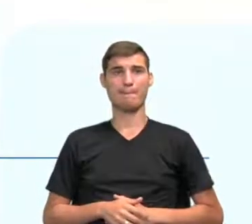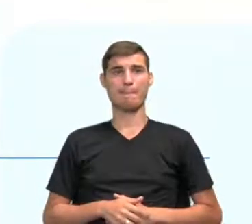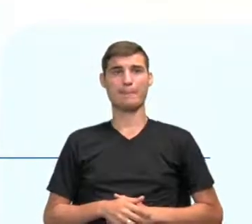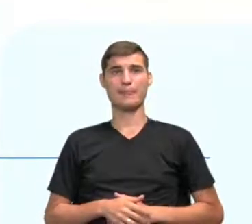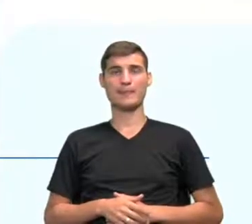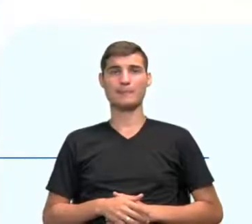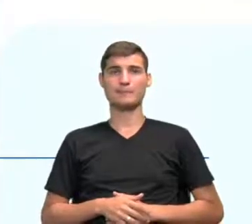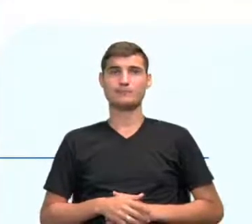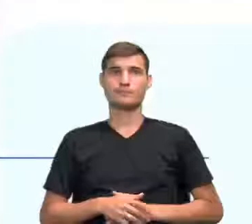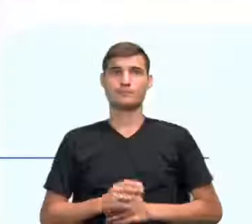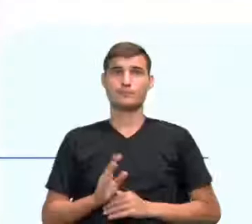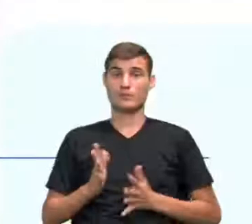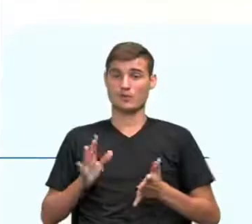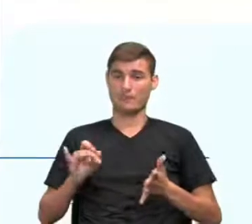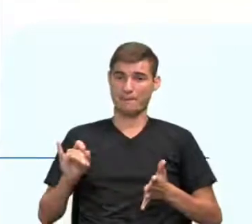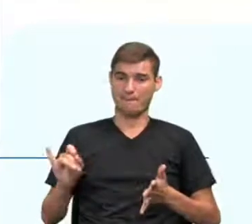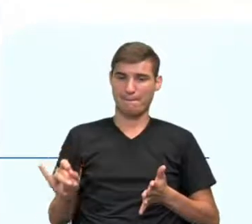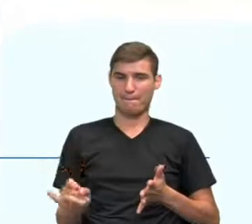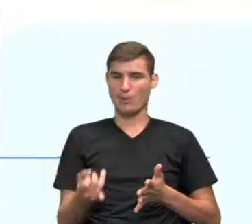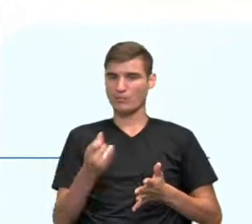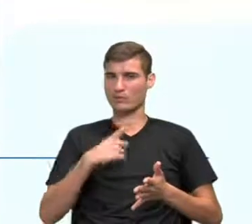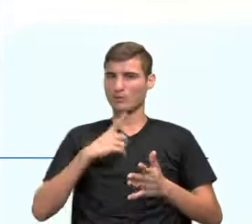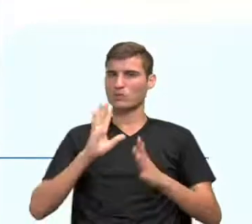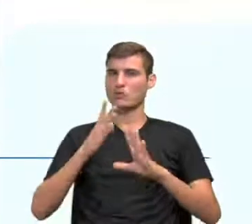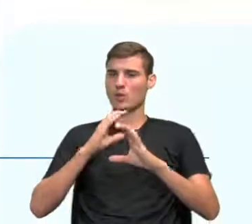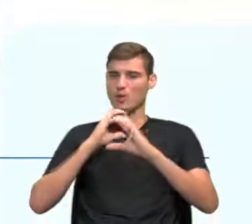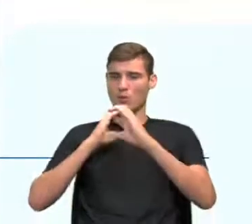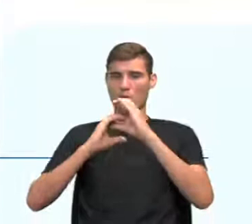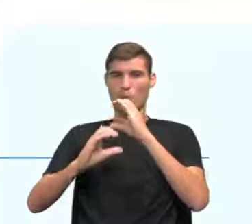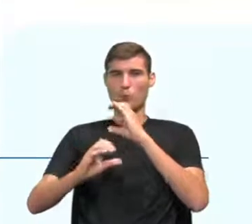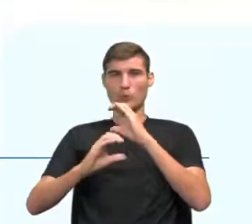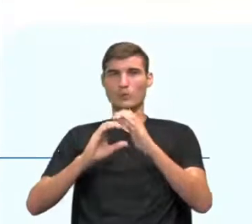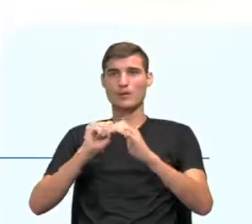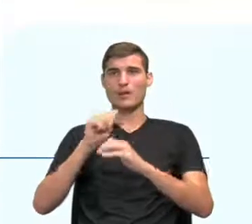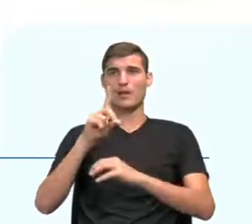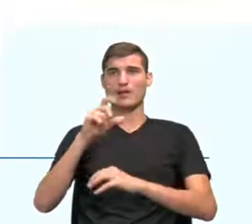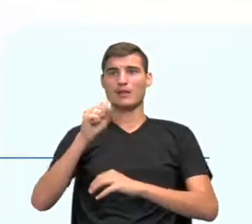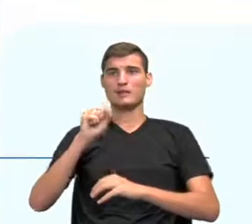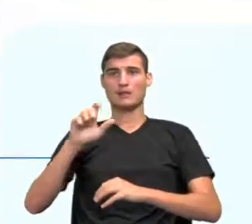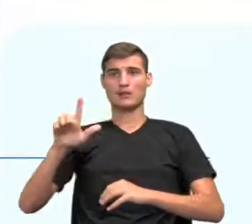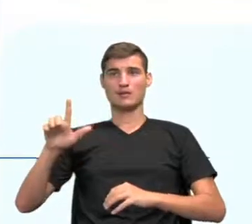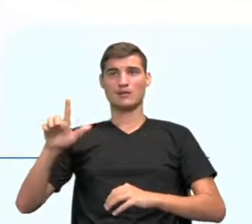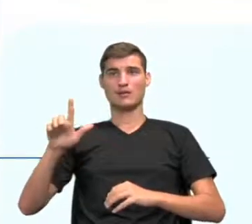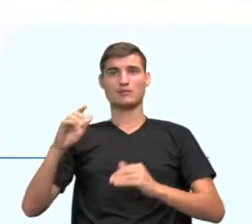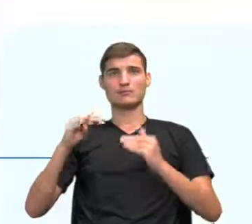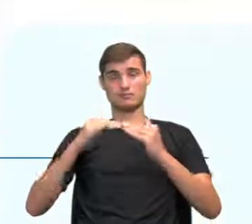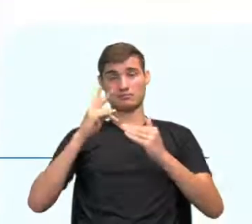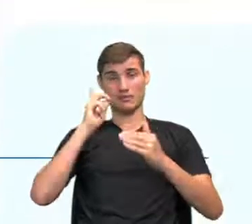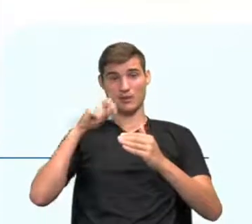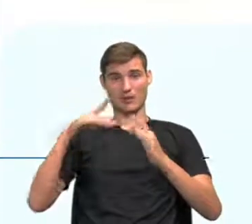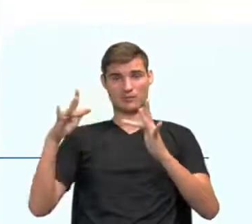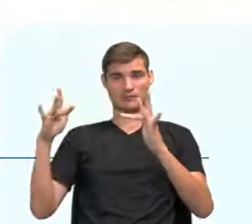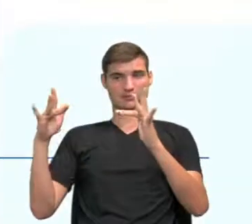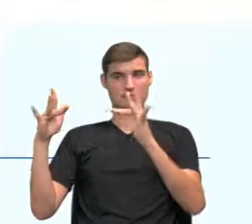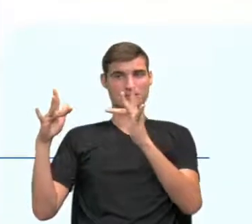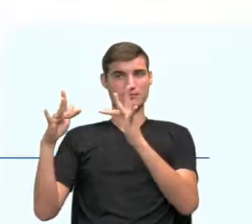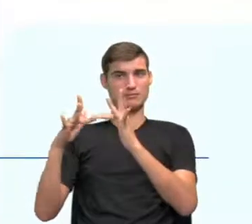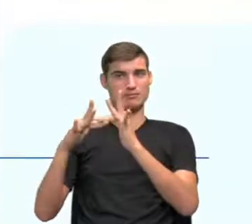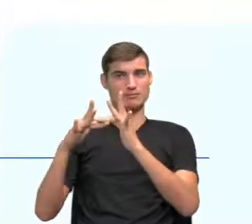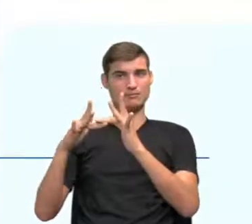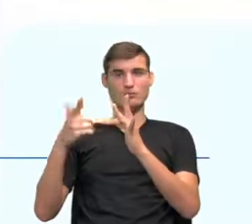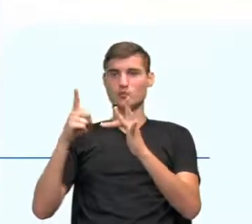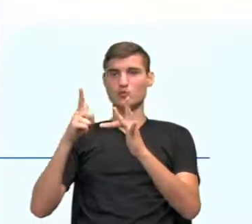aproveitando que ele tem uma comunicação, uma ligação ADSL, aqui, detalhe que é uma ligação. Ele não tem